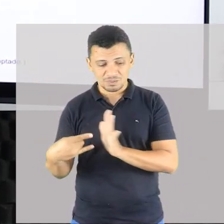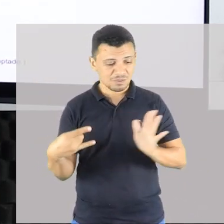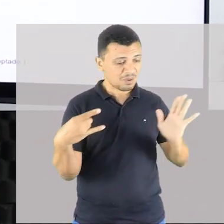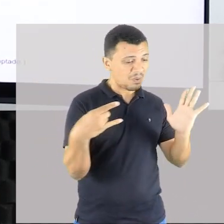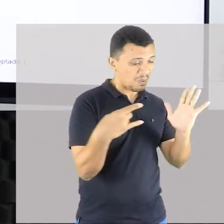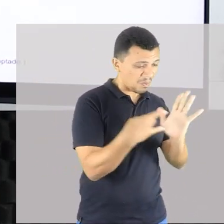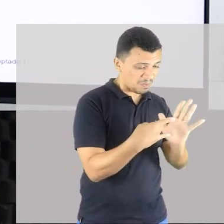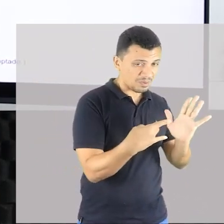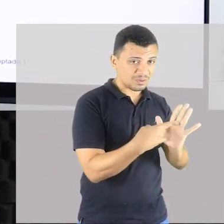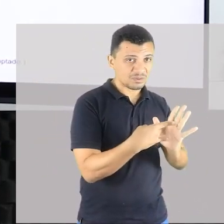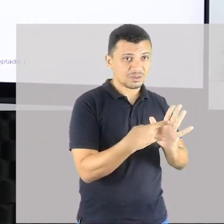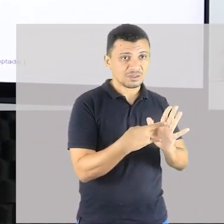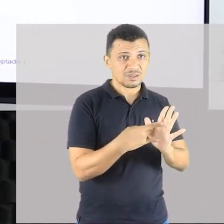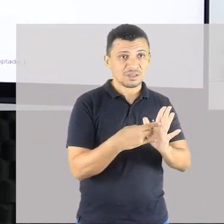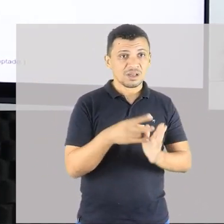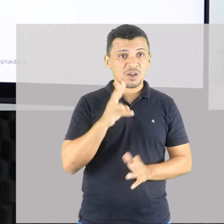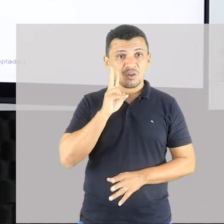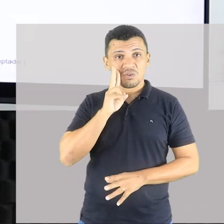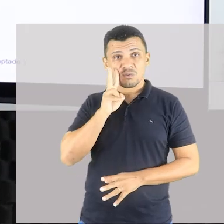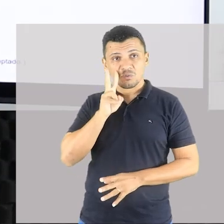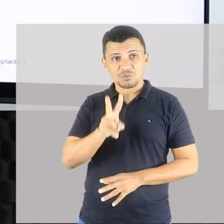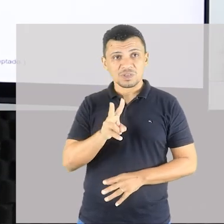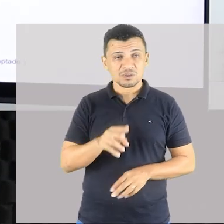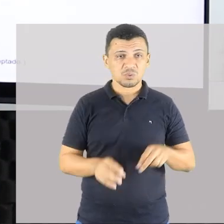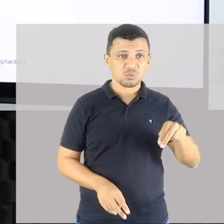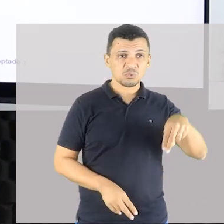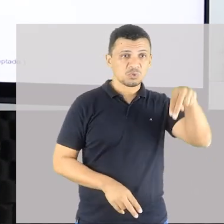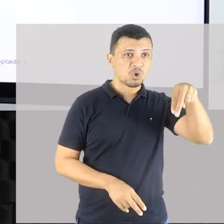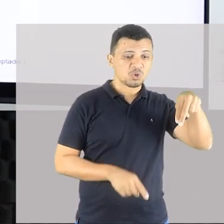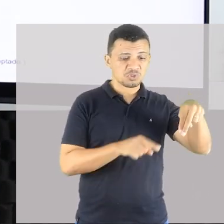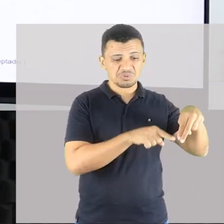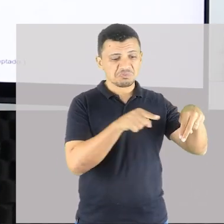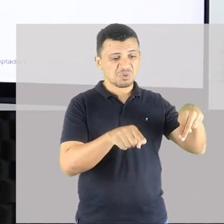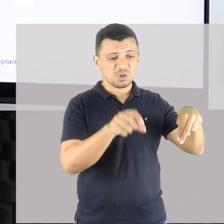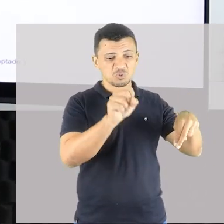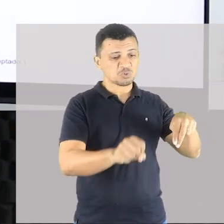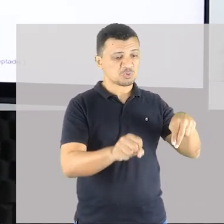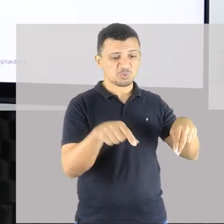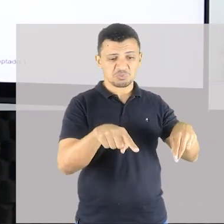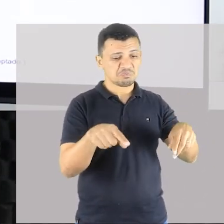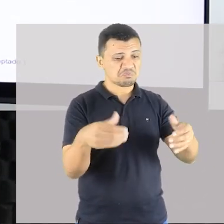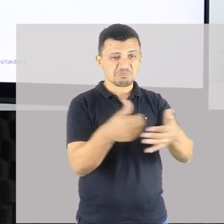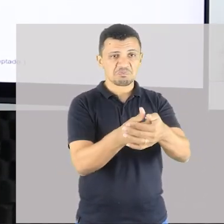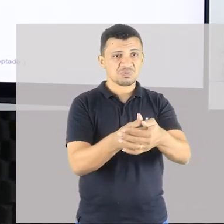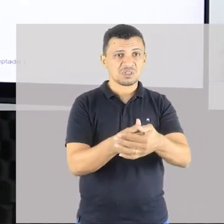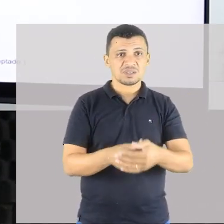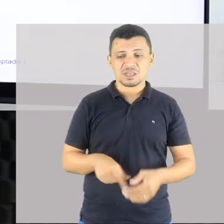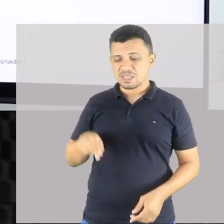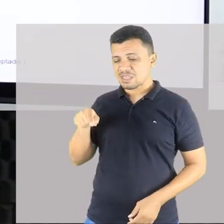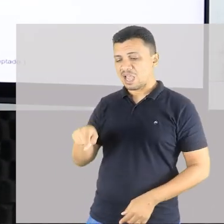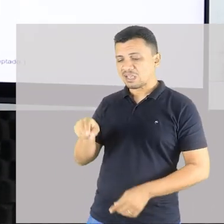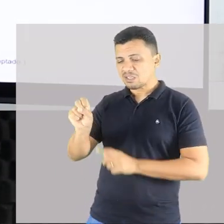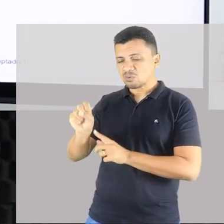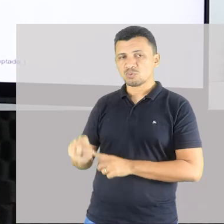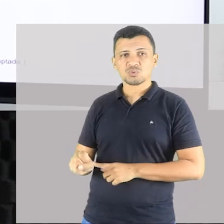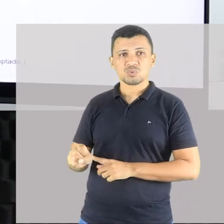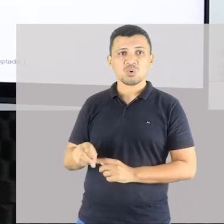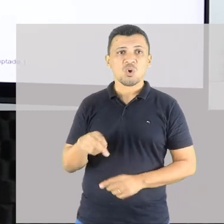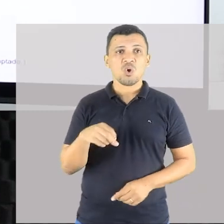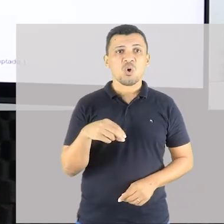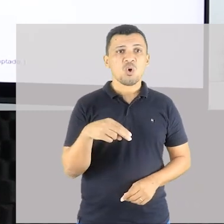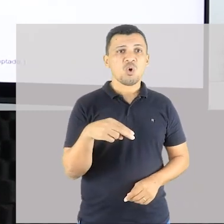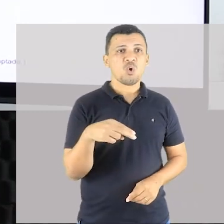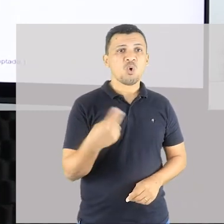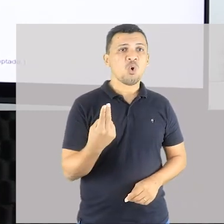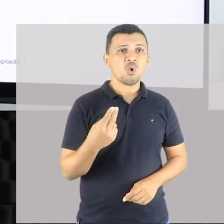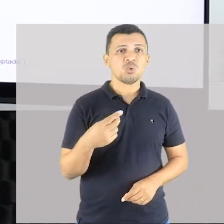aparecendo só o polo norte de um ímã, mas tem outro polo sul que deve estar para o outro lado. Aqui o polo sul de um ímã. Ou até mesmo, gente, pode ser o mesmo ímã, um ímã em